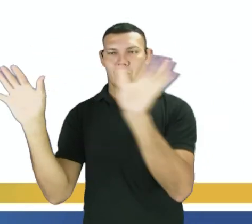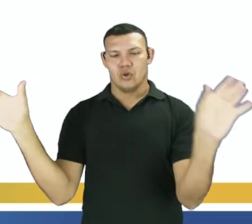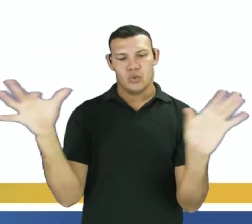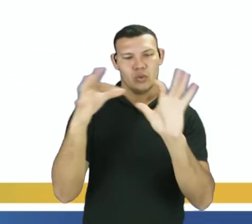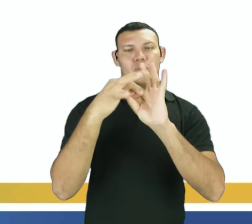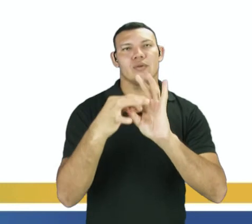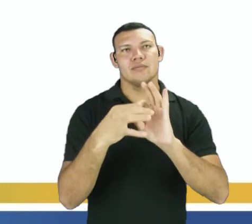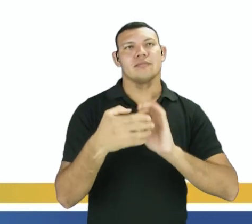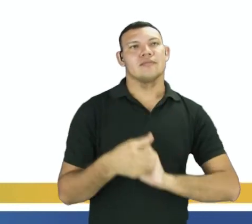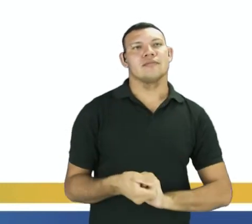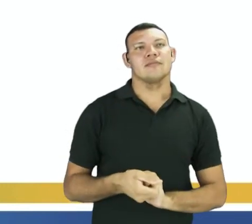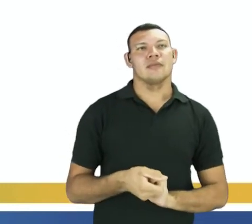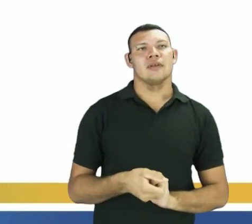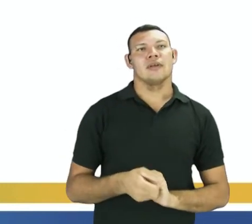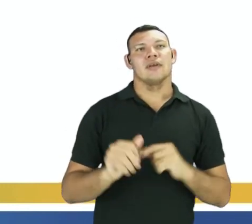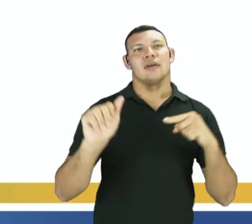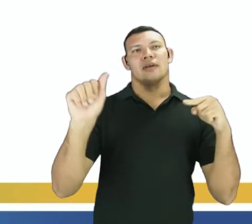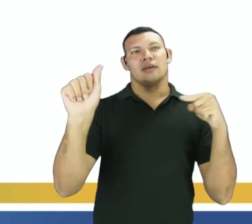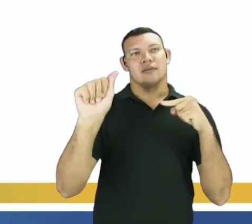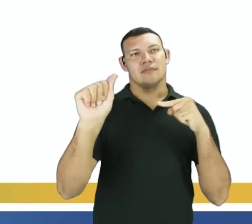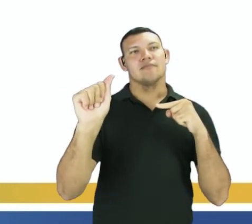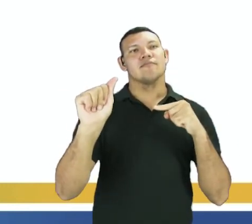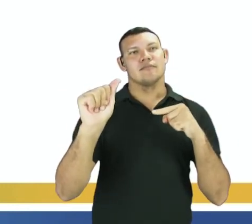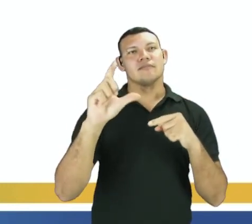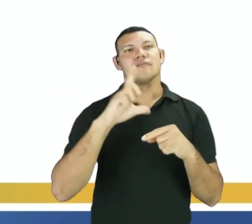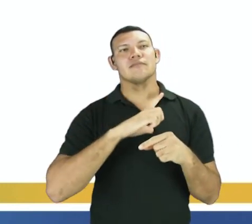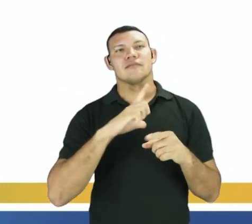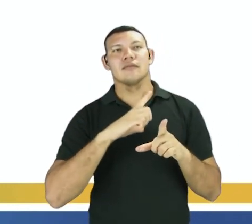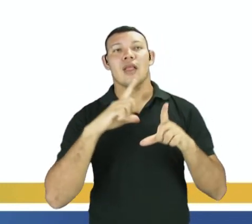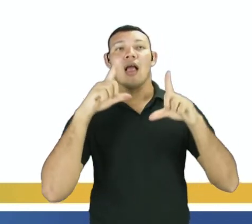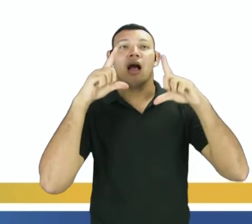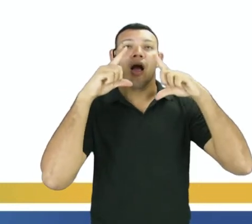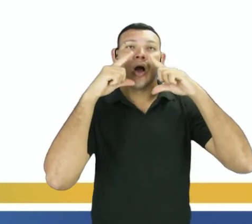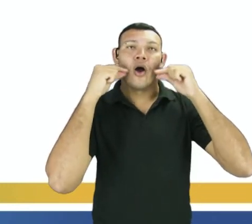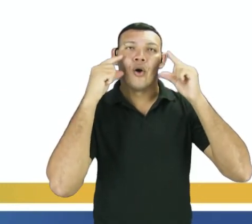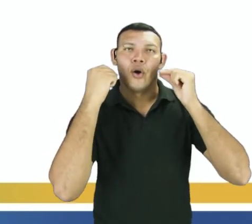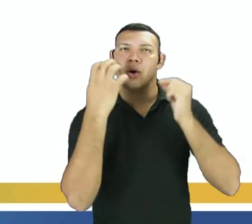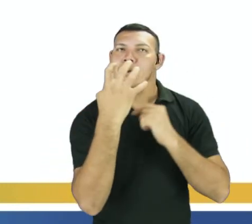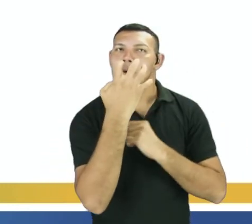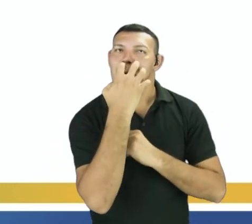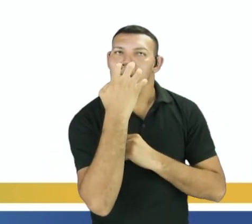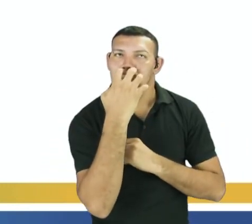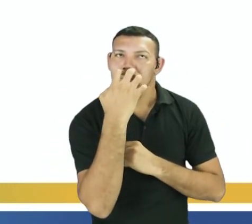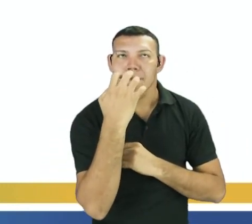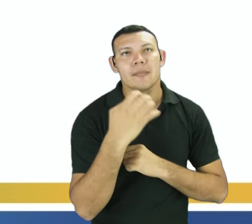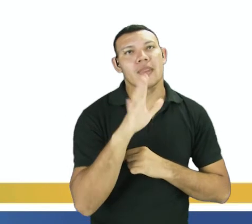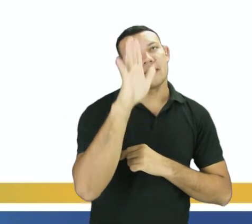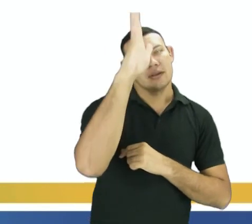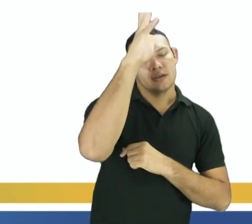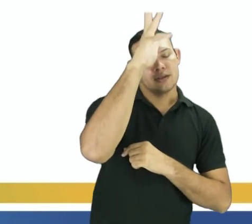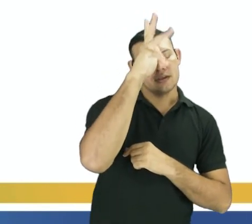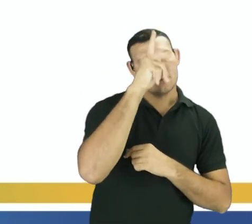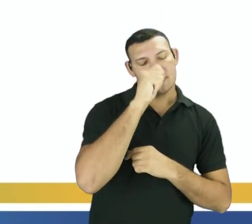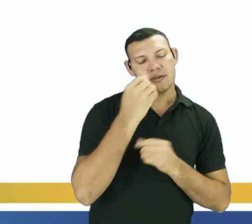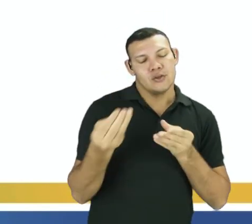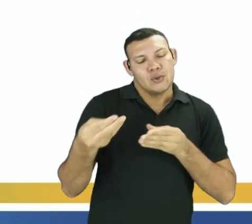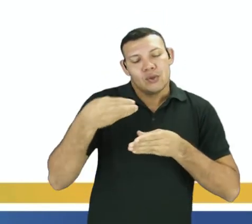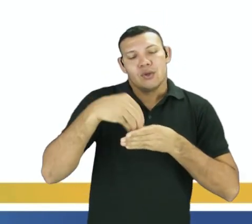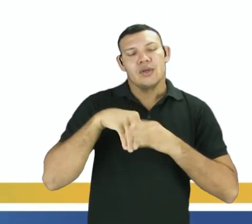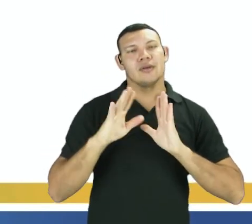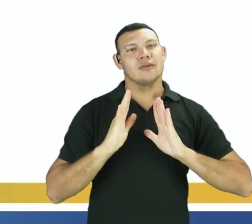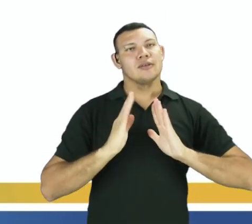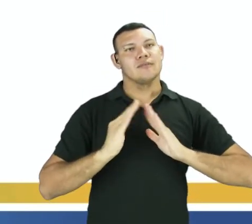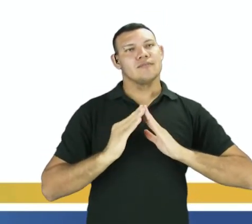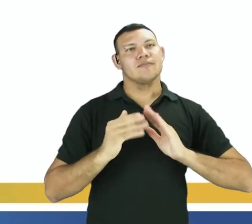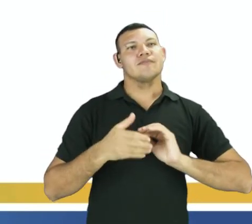también la opción cuyo conector establece una relación de condición entre las dos frases.